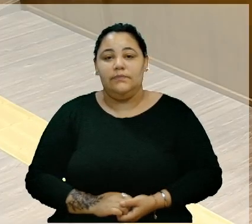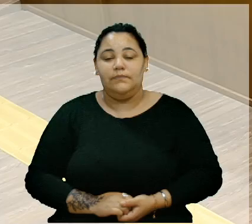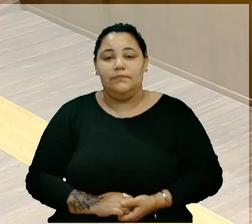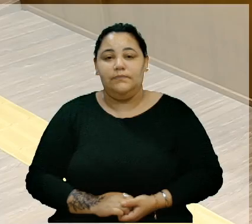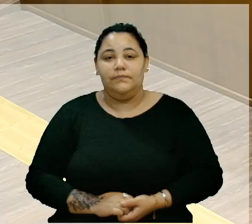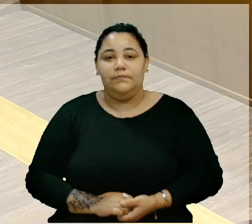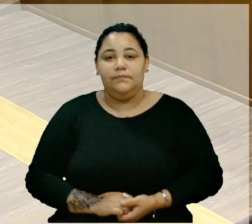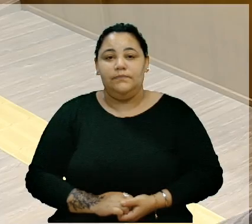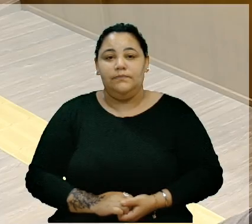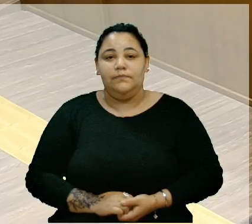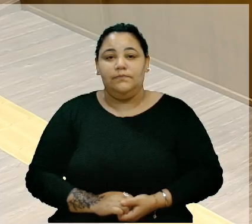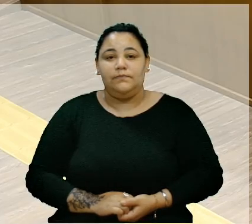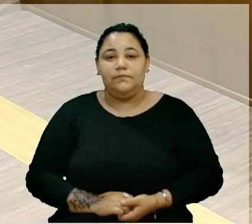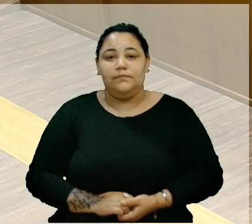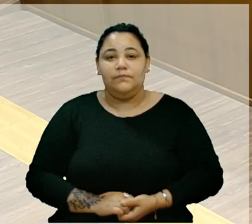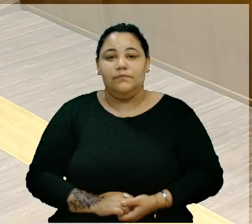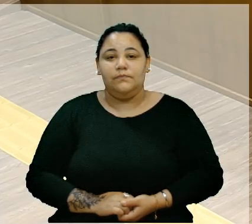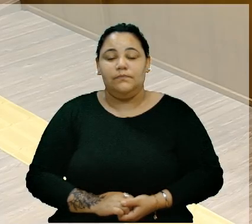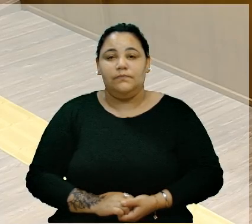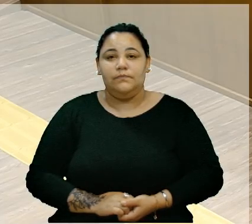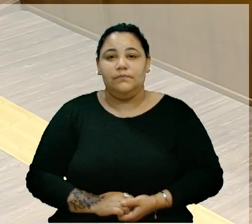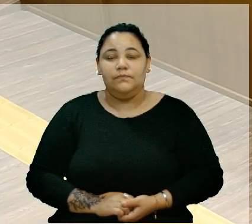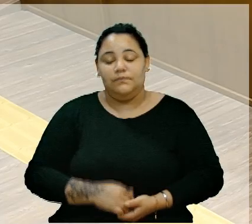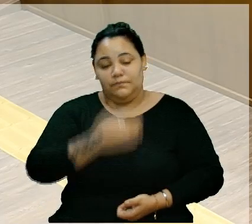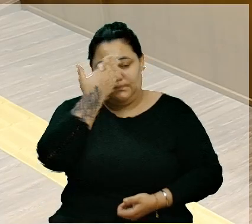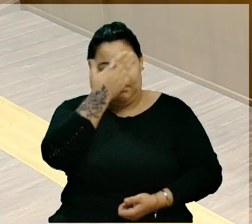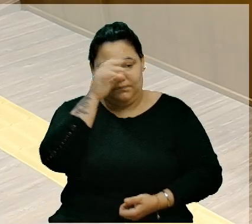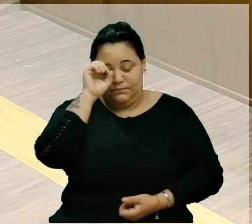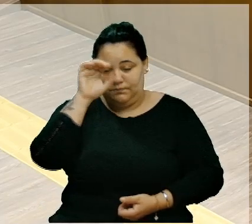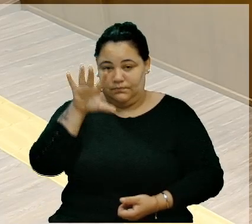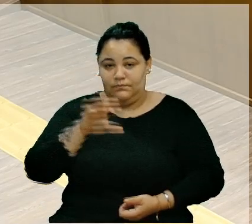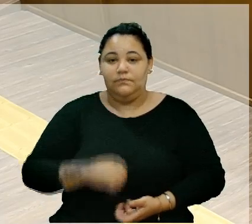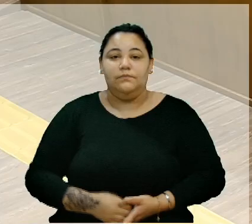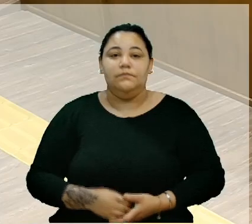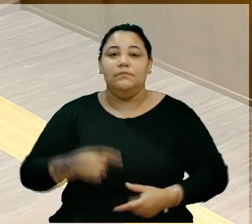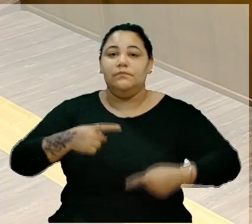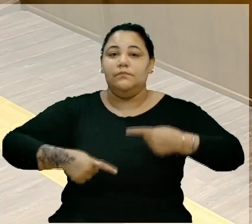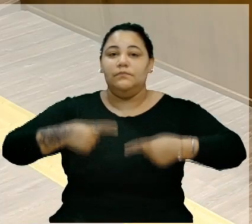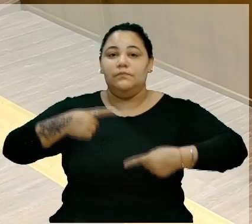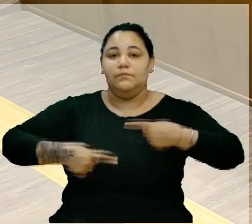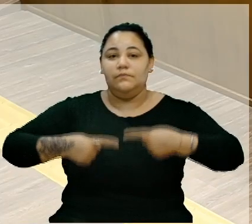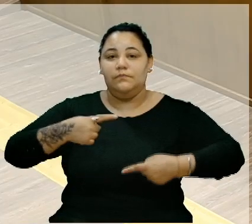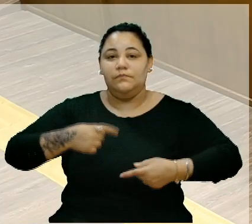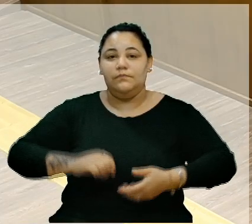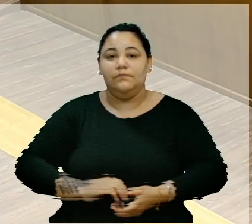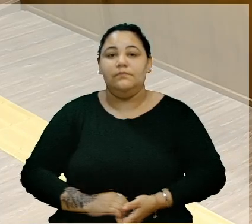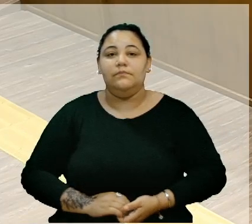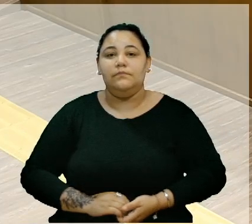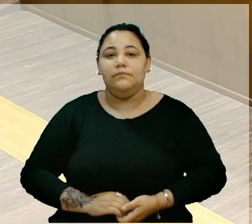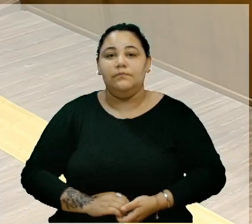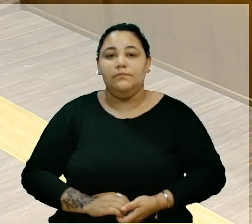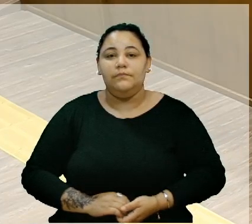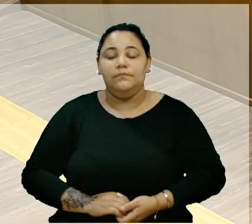primeira discussão. Dispensa aceita. Obrigado, vereador Fiuza. Em discussão.